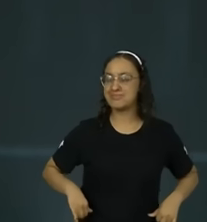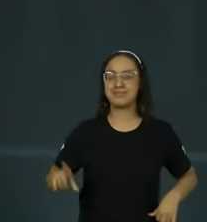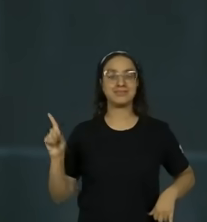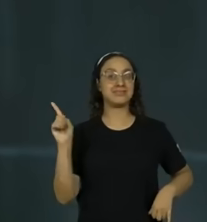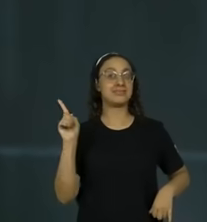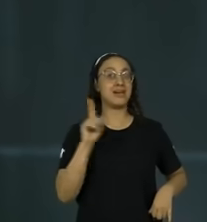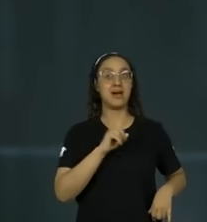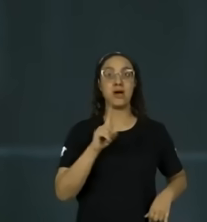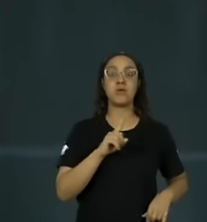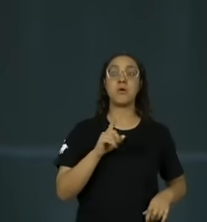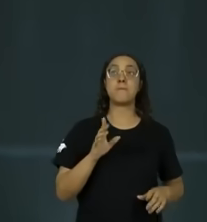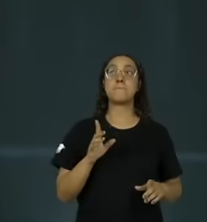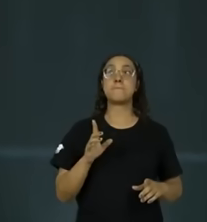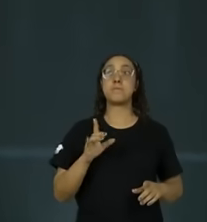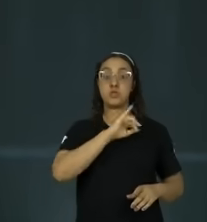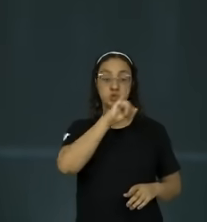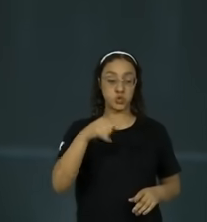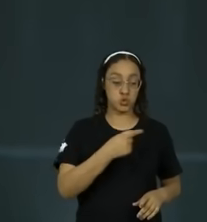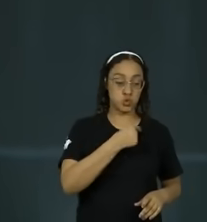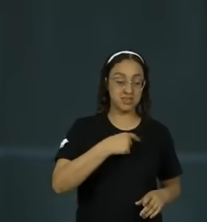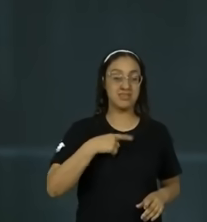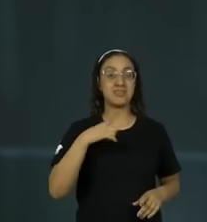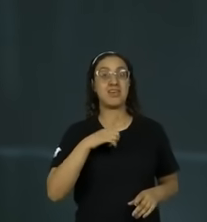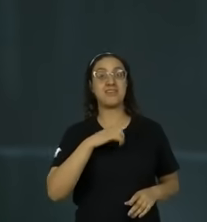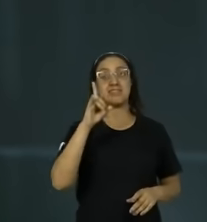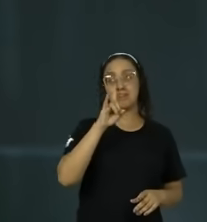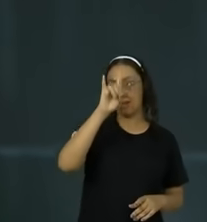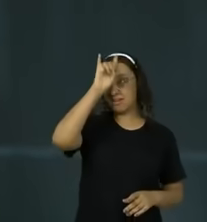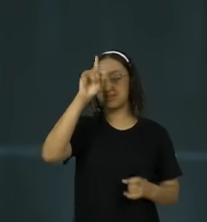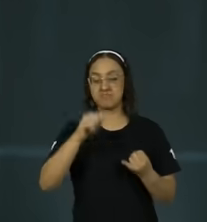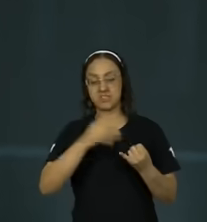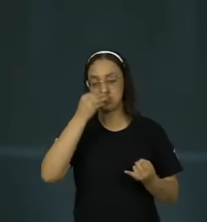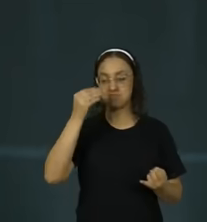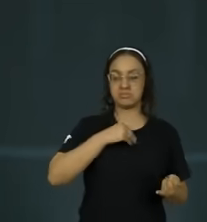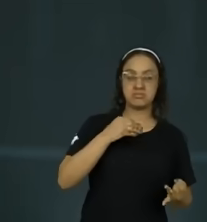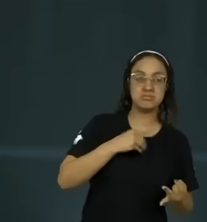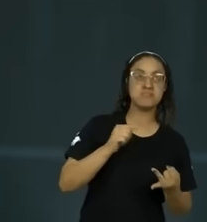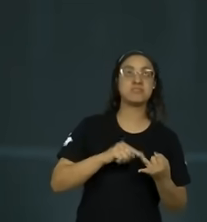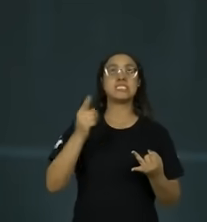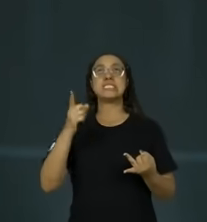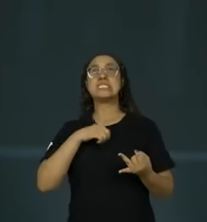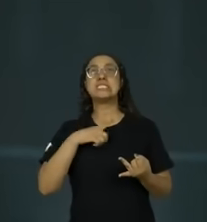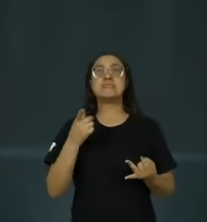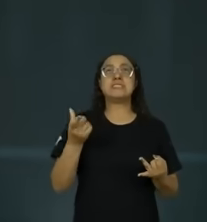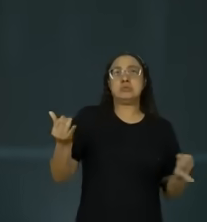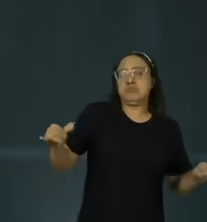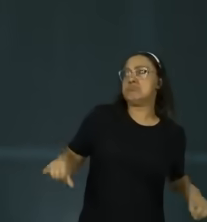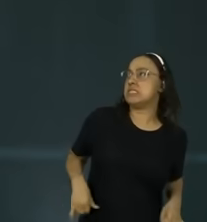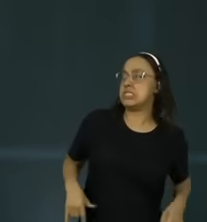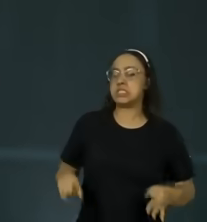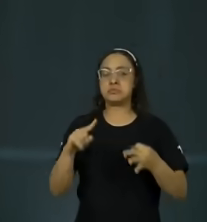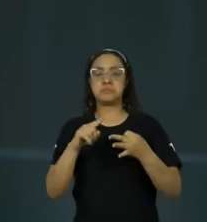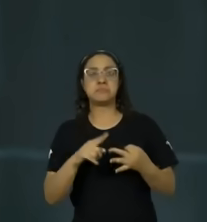enfrentou traição, ele enfrentou desprezo, mas ele teve uma vitória. Nós falamos muito pouco da vitória de